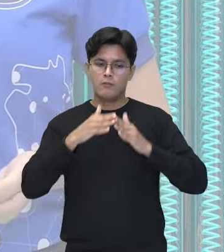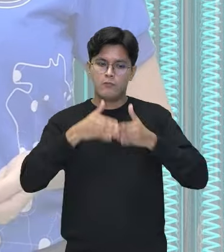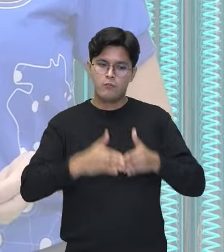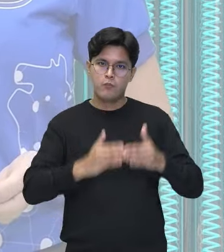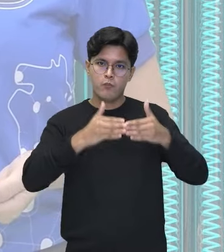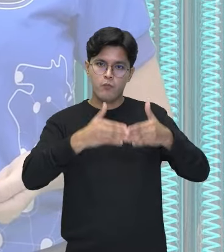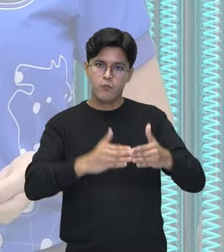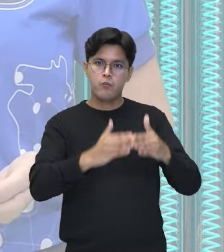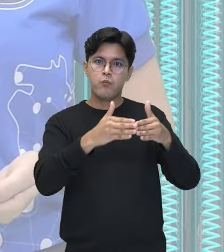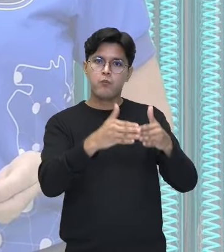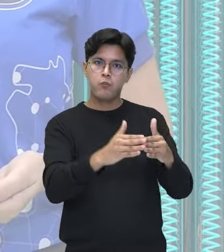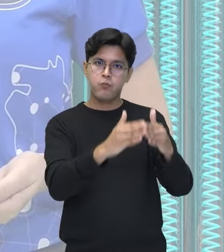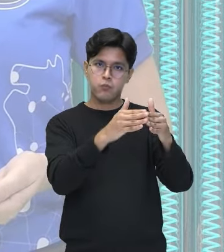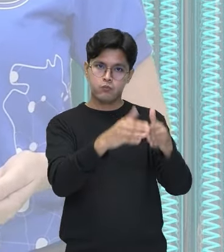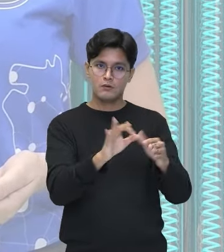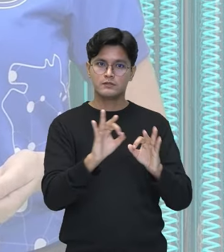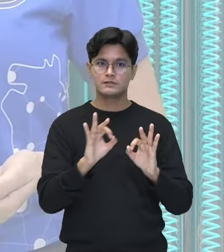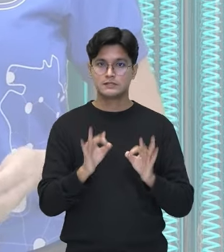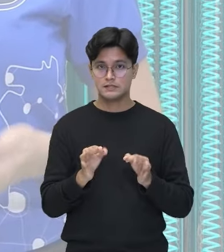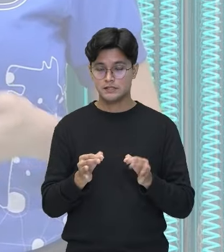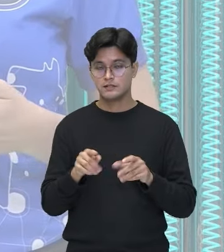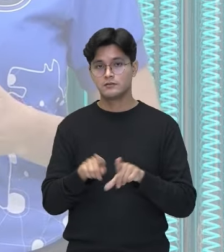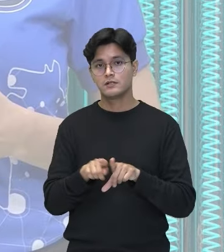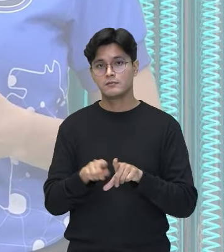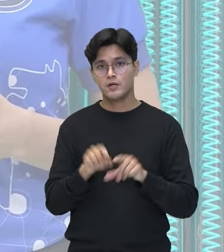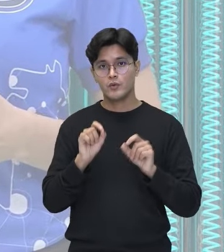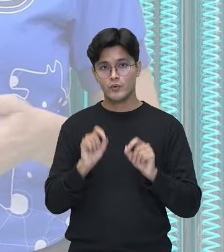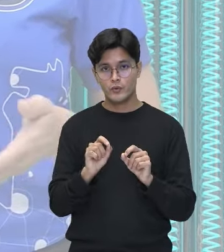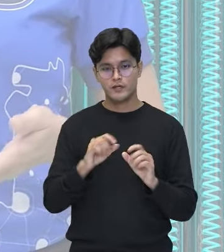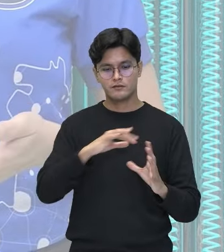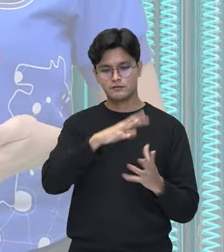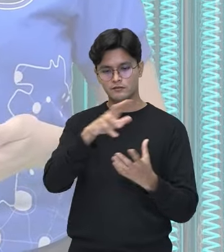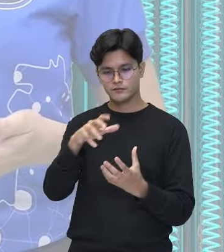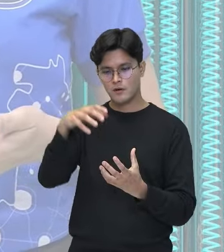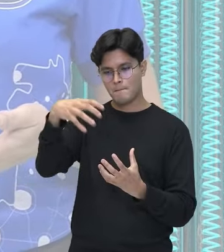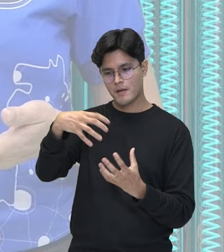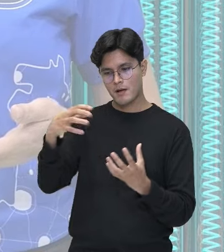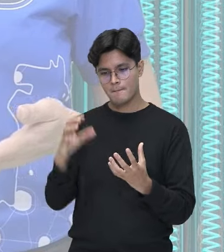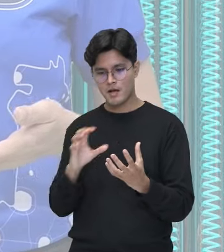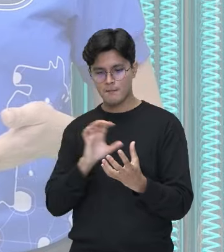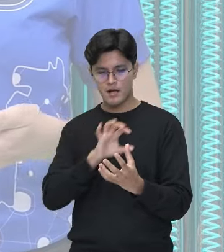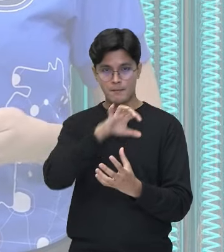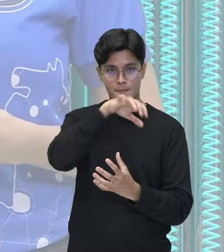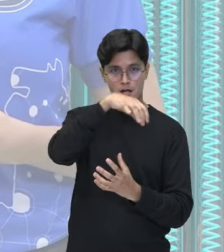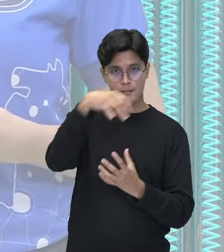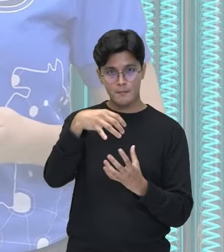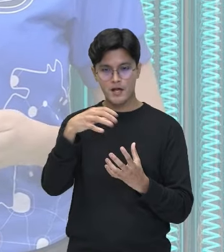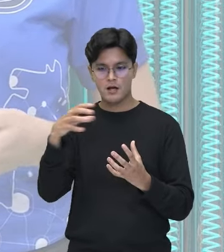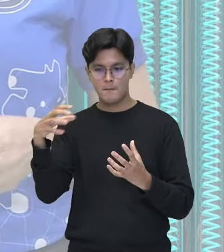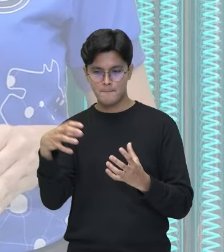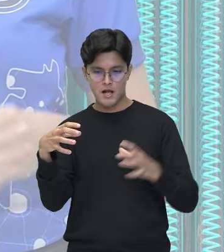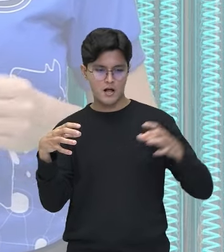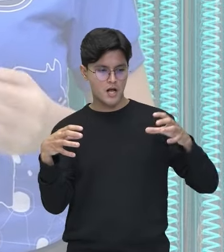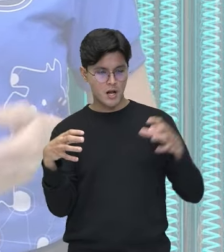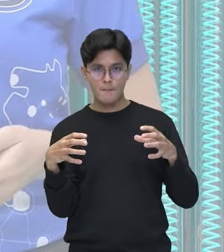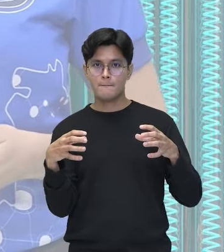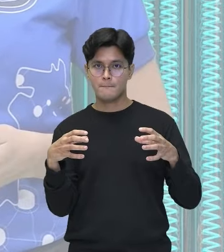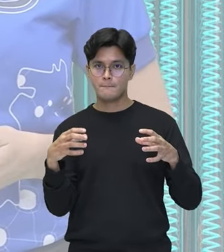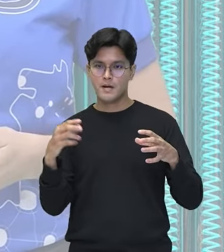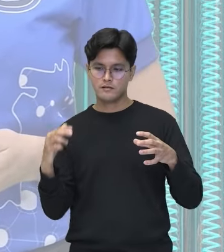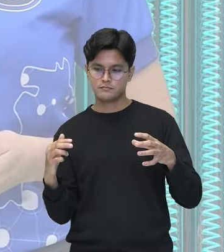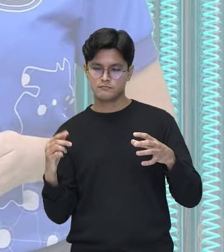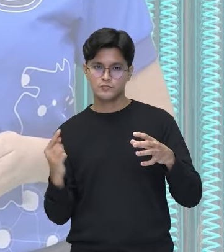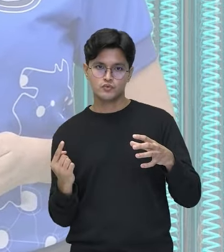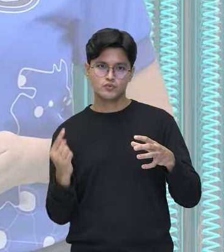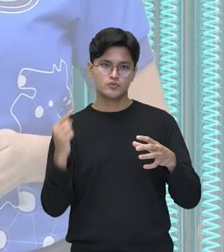ok? Transcontinental, então é transcontinental. Então, quando ele faz essa passagem, né, pelo